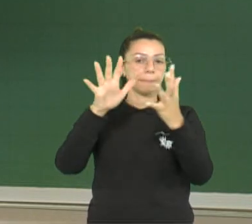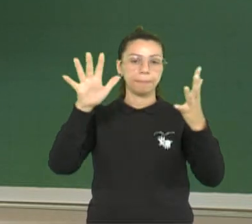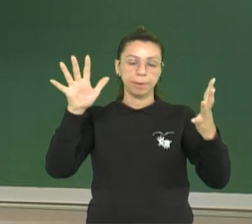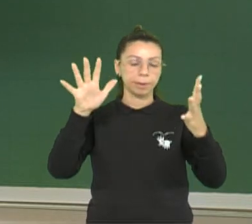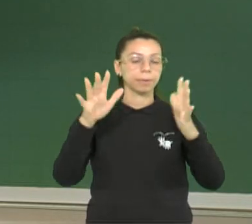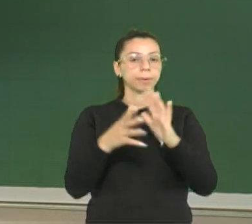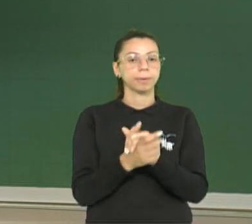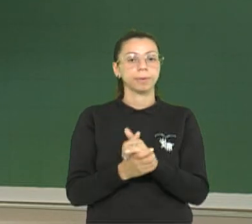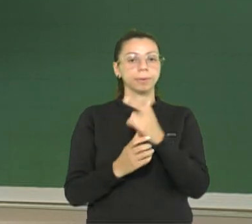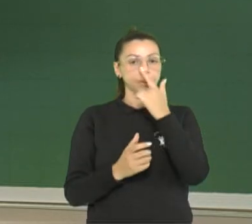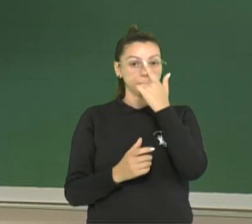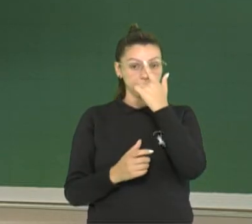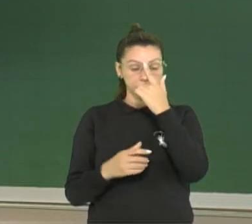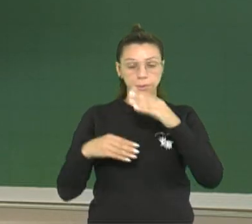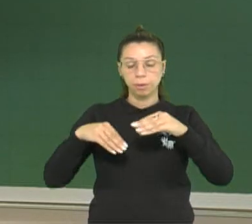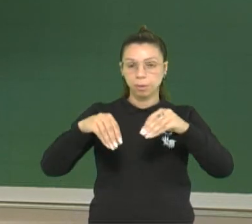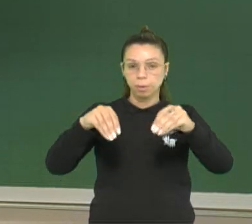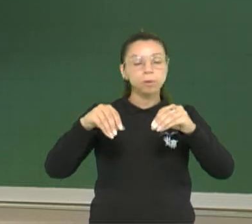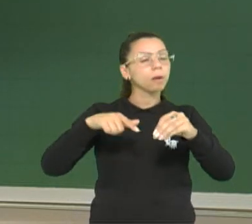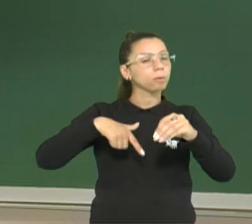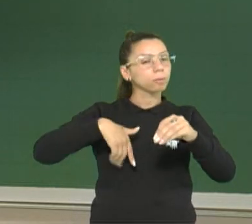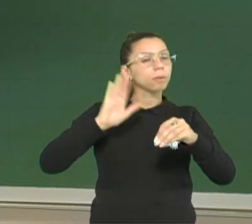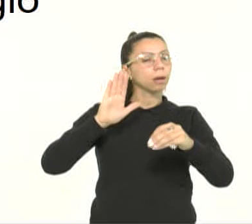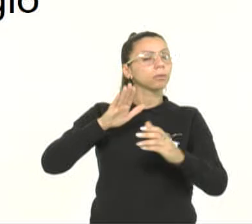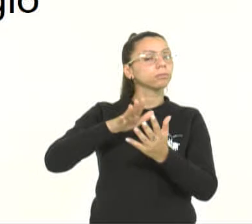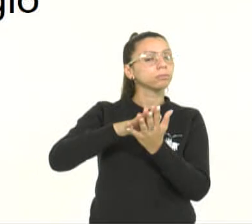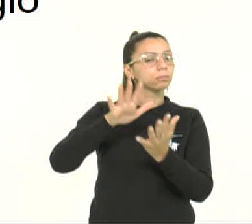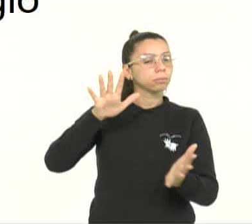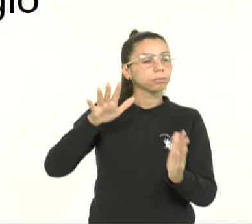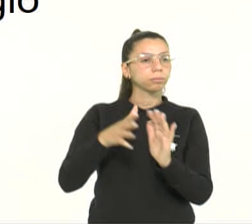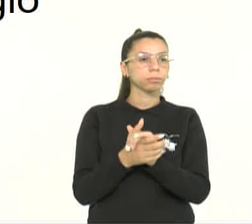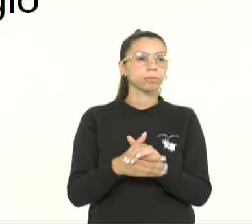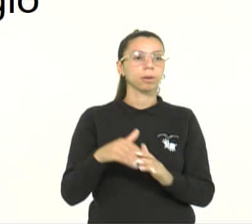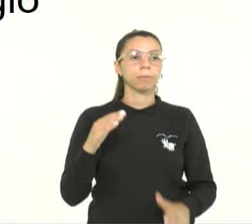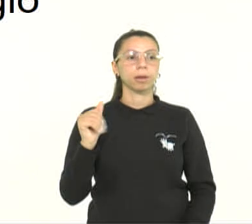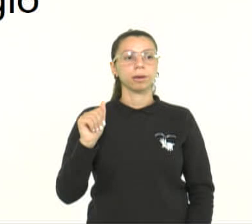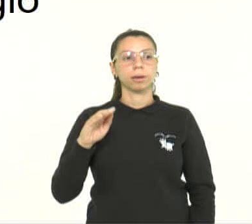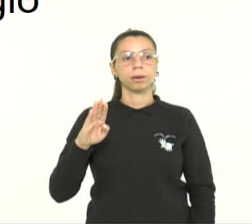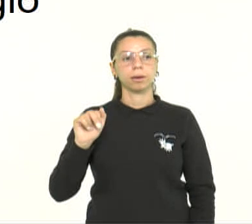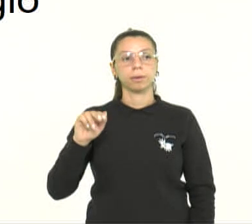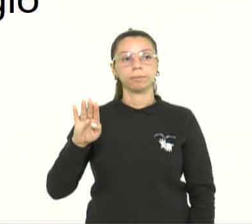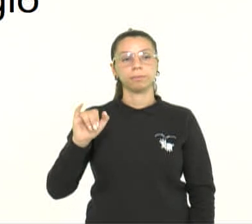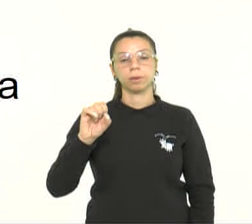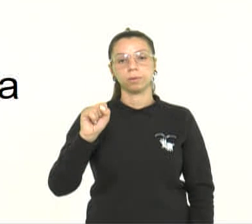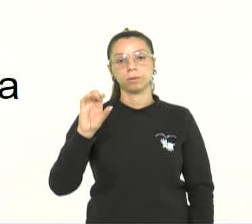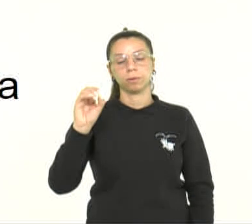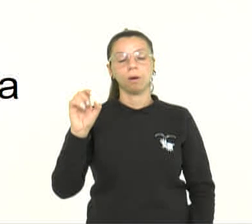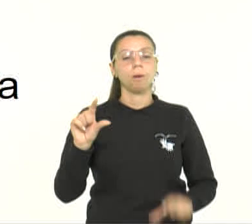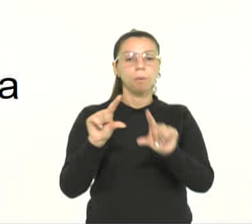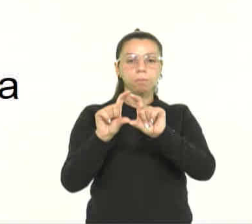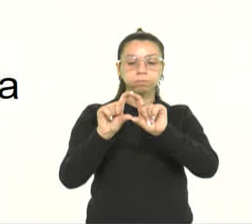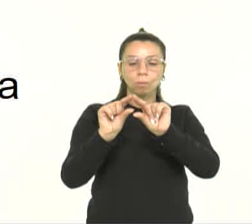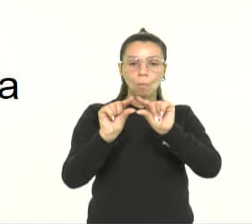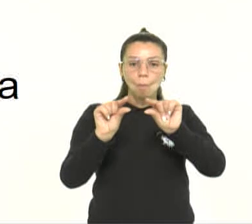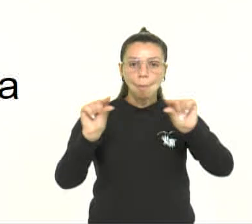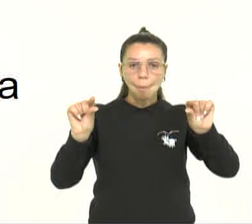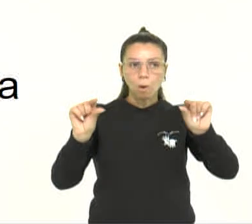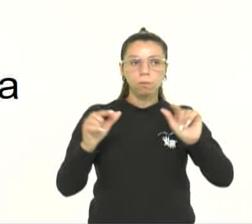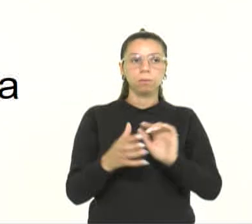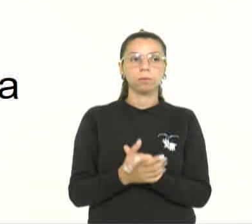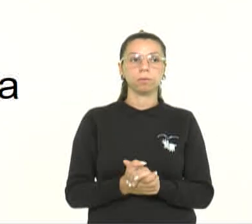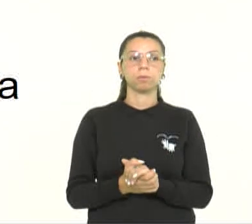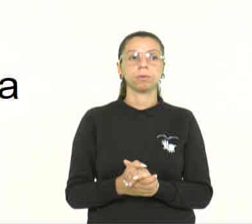então são solos mais brilhosos. Nós também temos os cambissolos, que são geralmente pouco espessos. Nós também